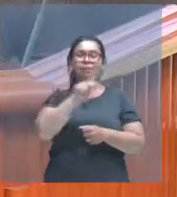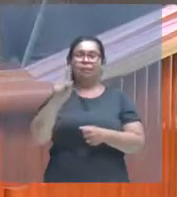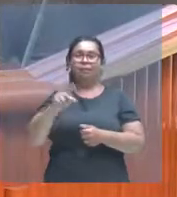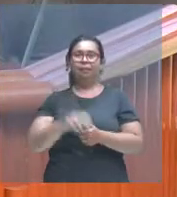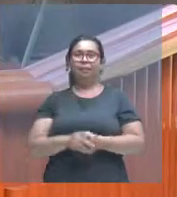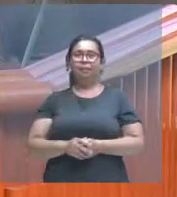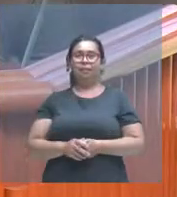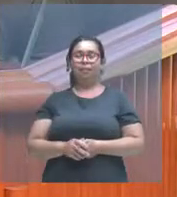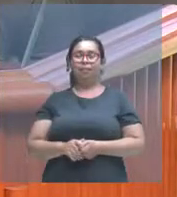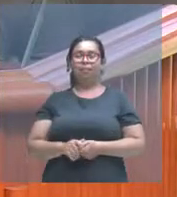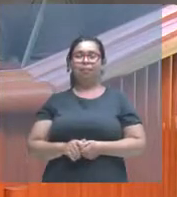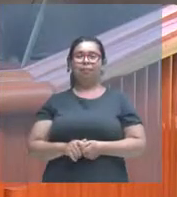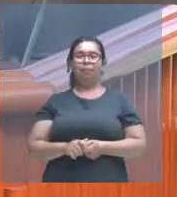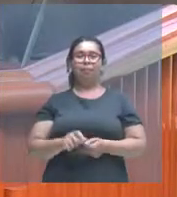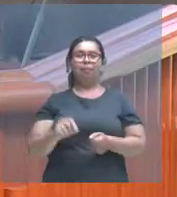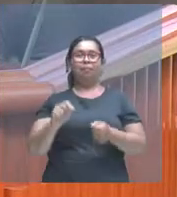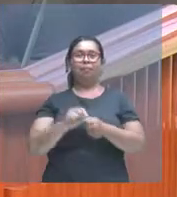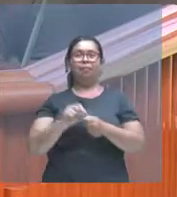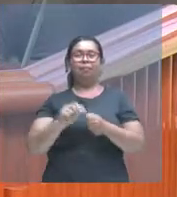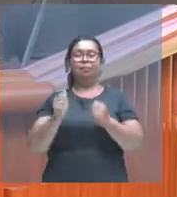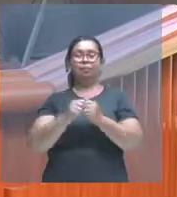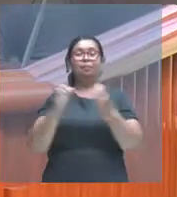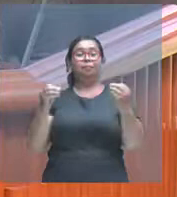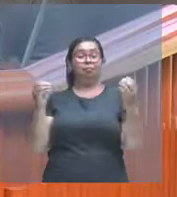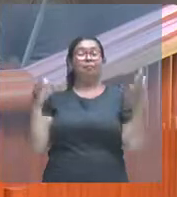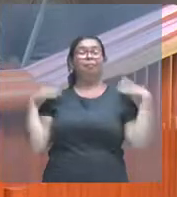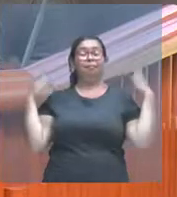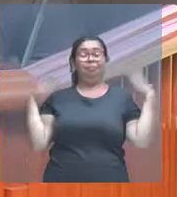fazer isso com muito prazer.